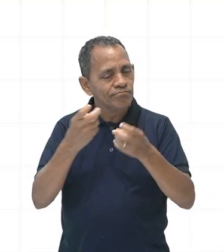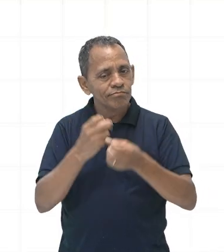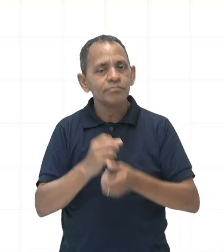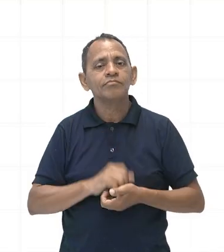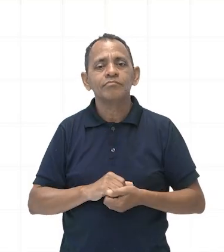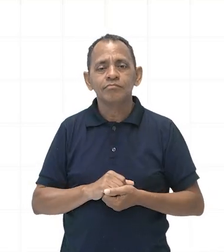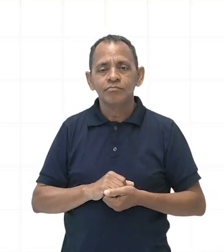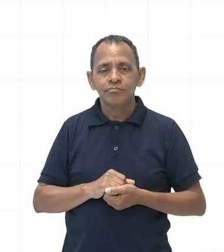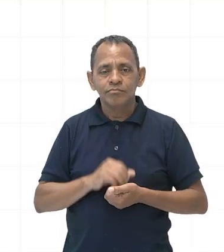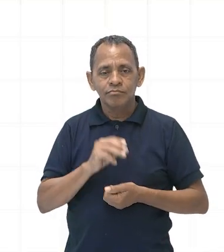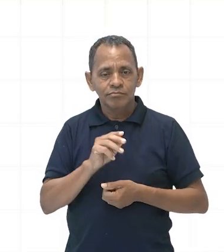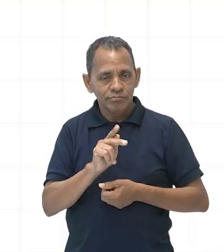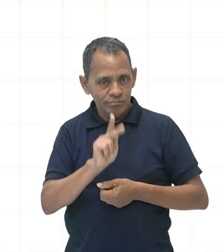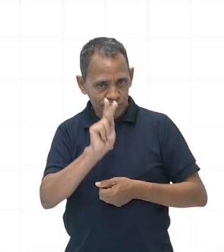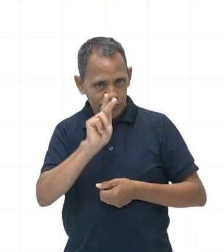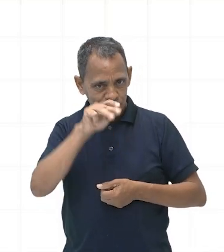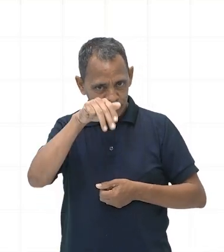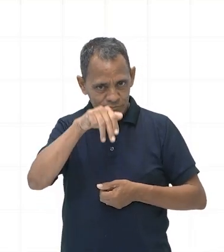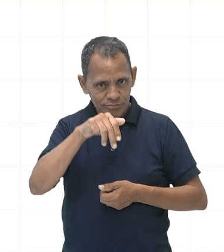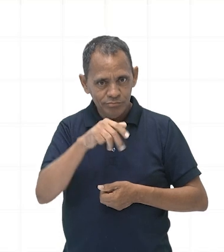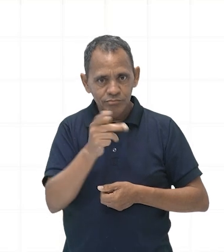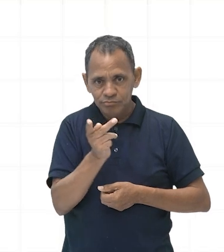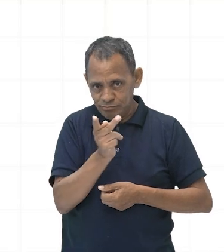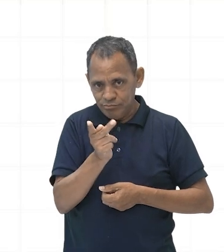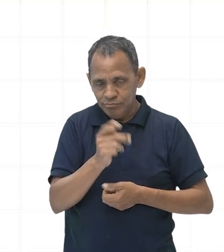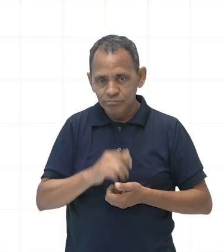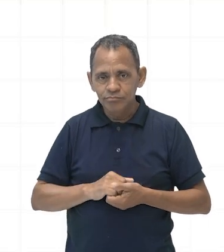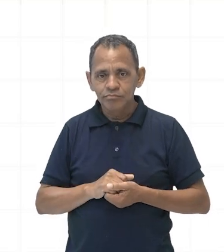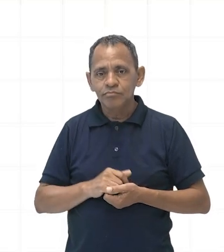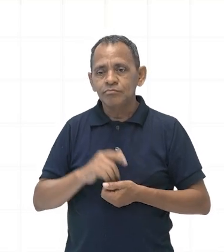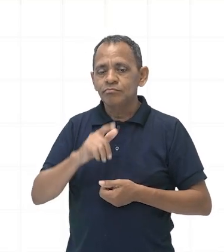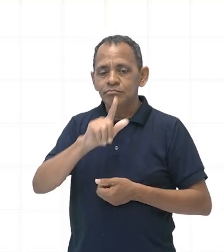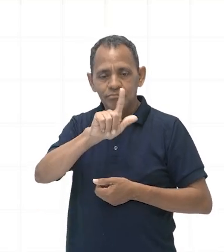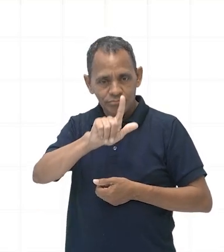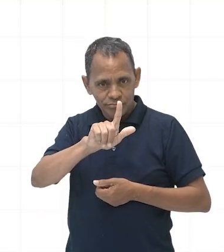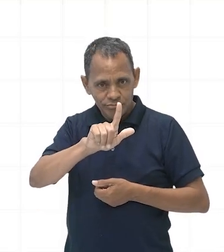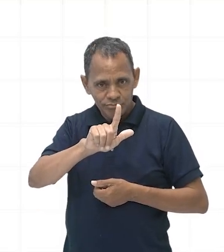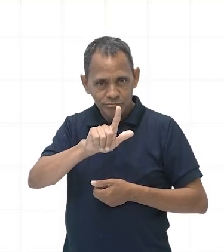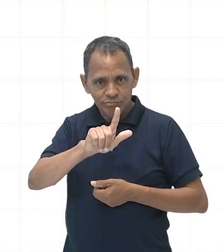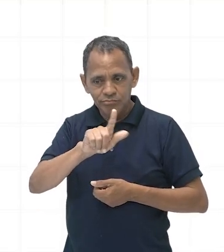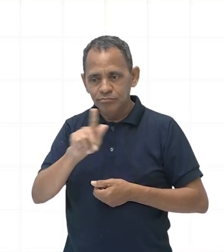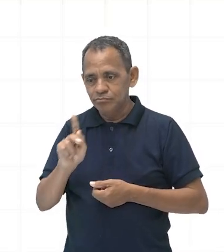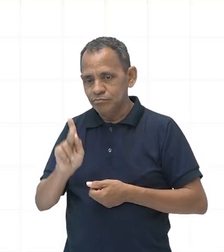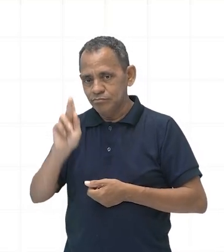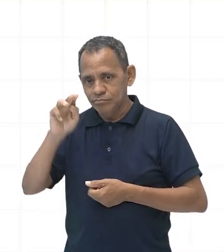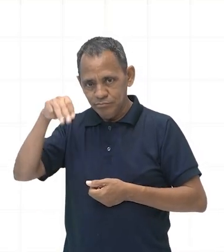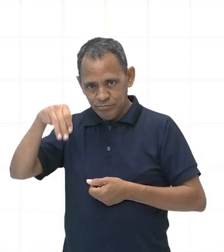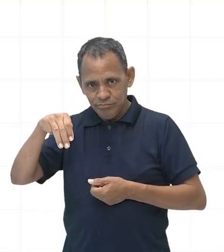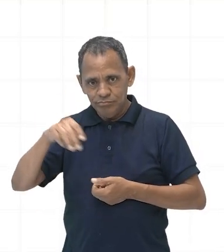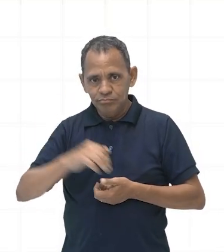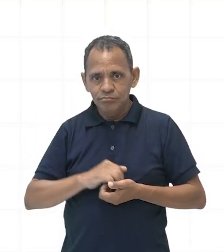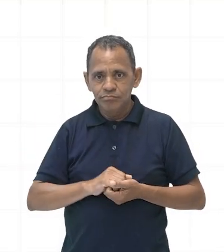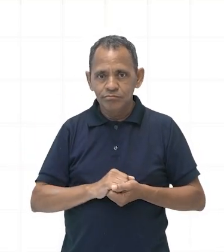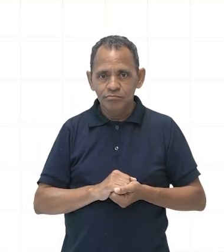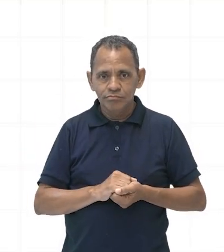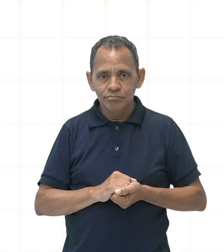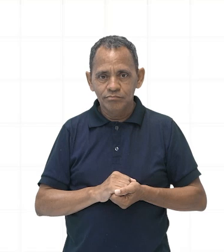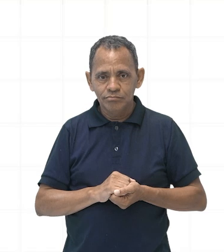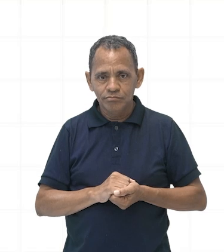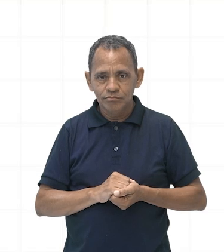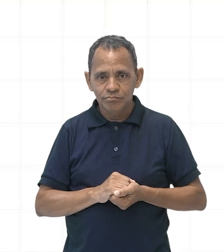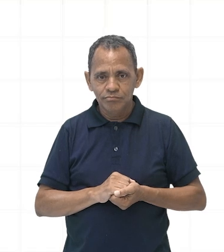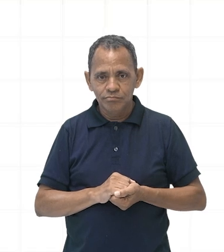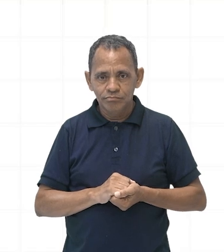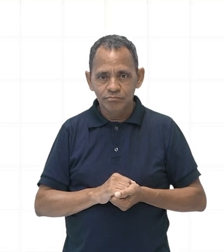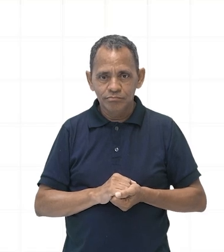identificar essas grandezas aqui, né? Litros de combustível, e a outra grandeza é a quantidade